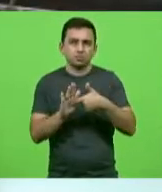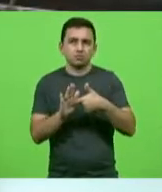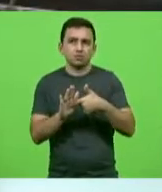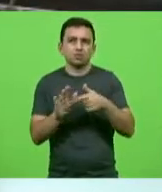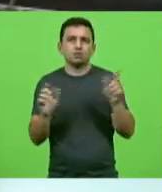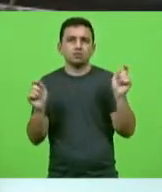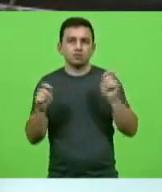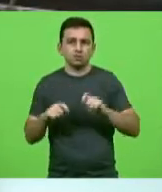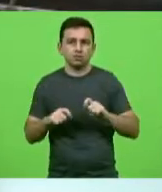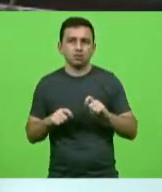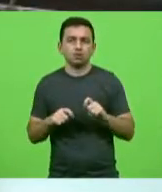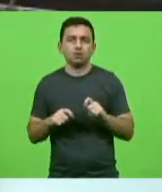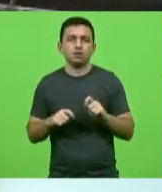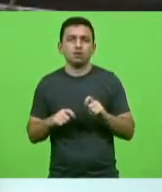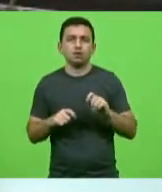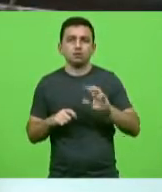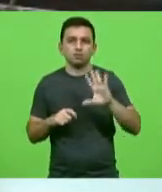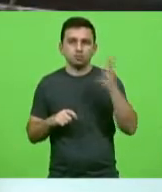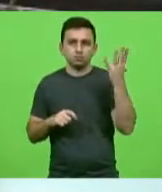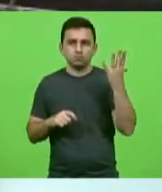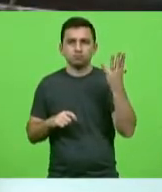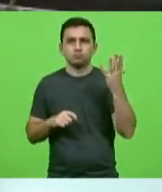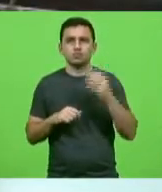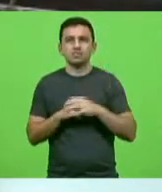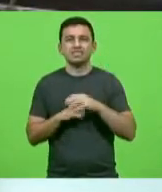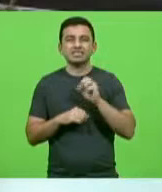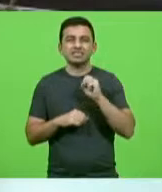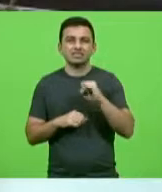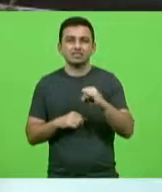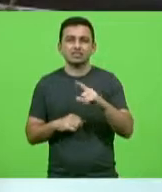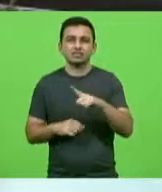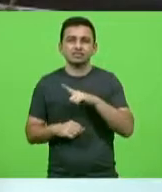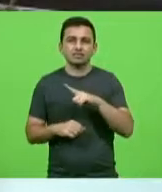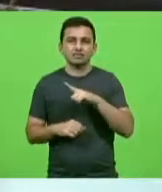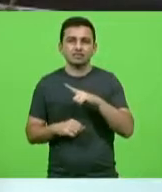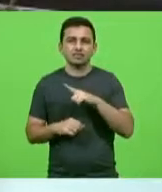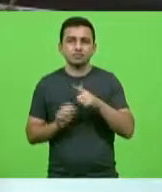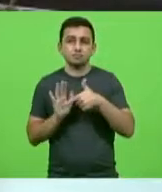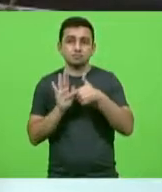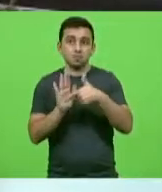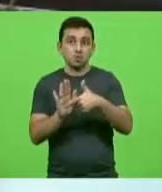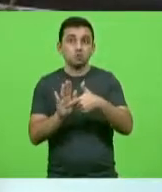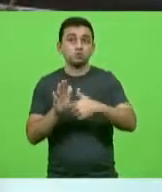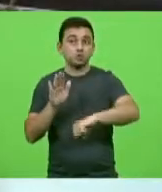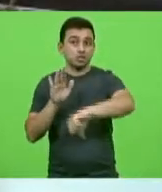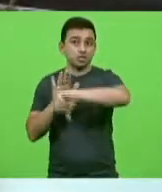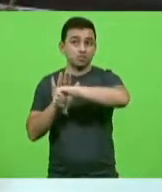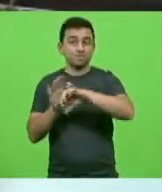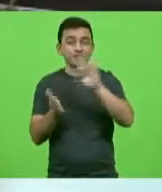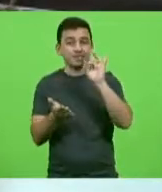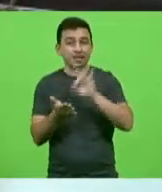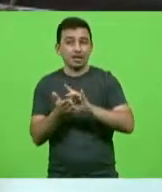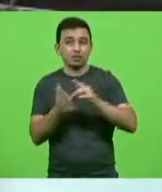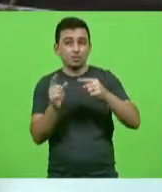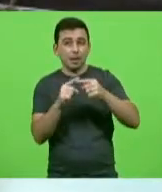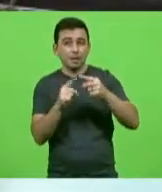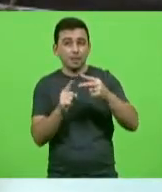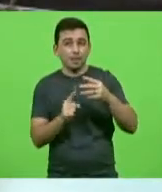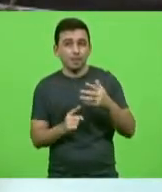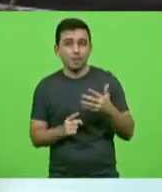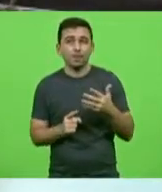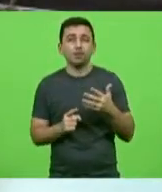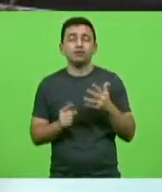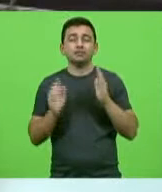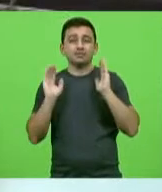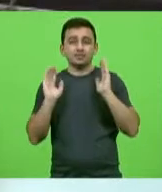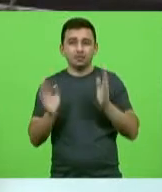será apta a dar causa a uma ação penal quando contiver a exposição do fato criminoso com todas as circunstâncias sob pena